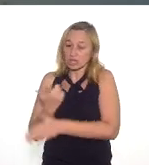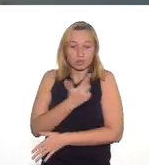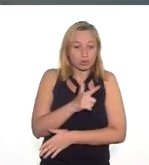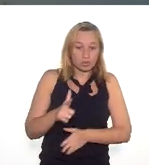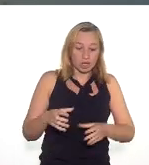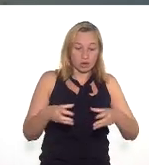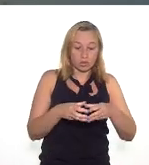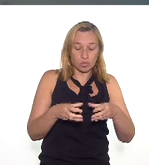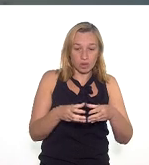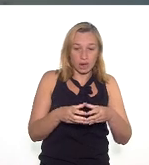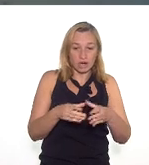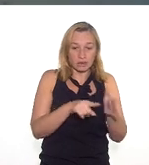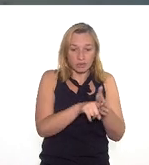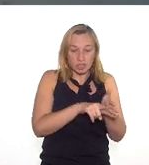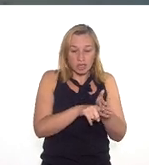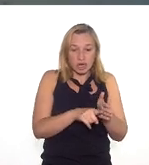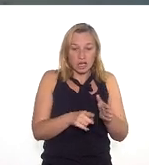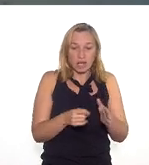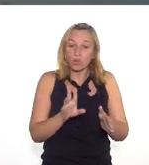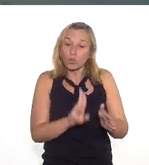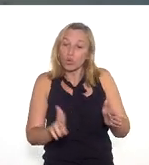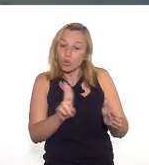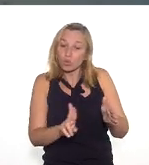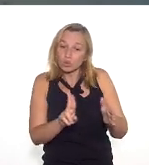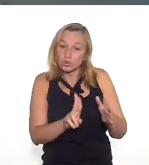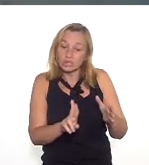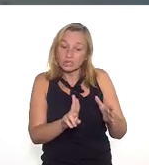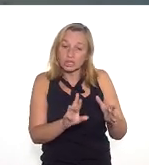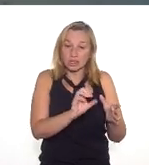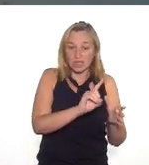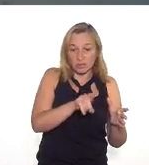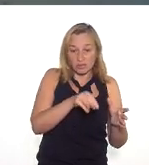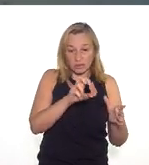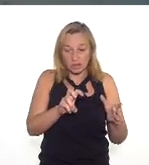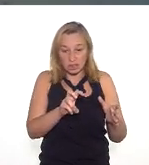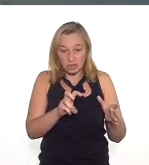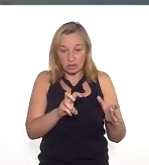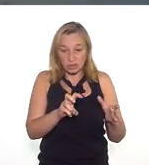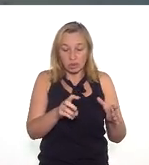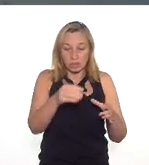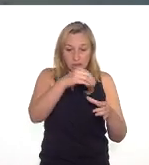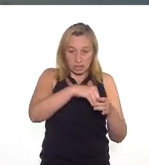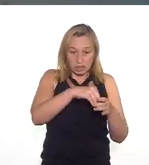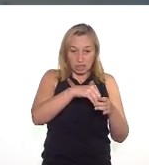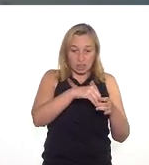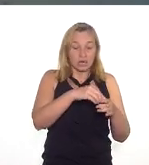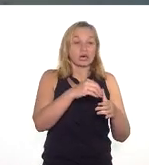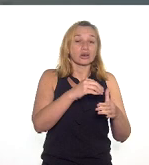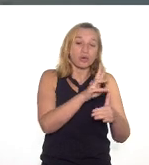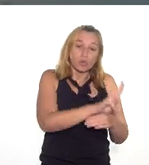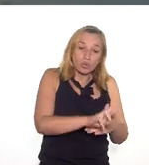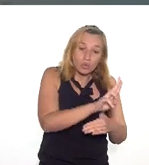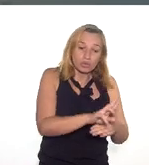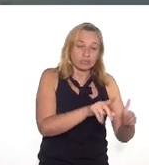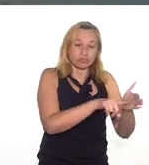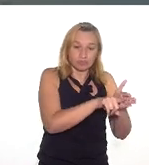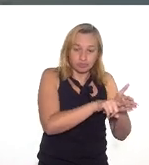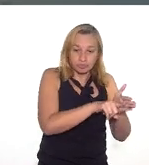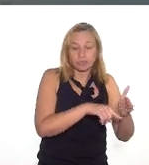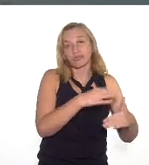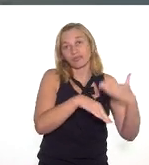elas usam o 0,5% interno nas instituições de pesquisa e